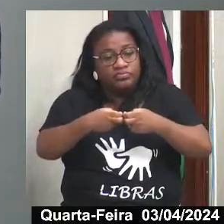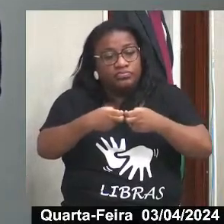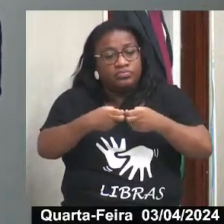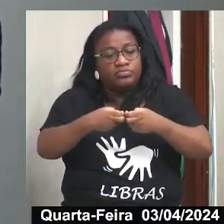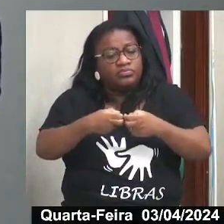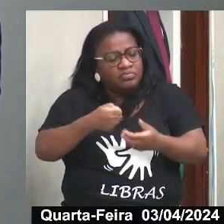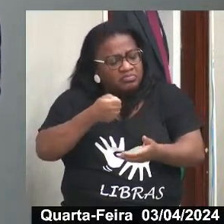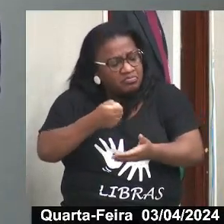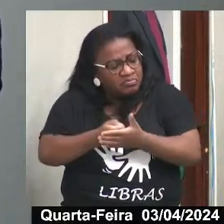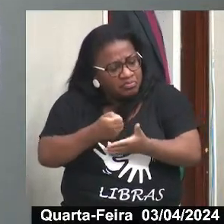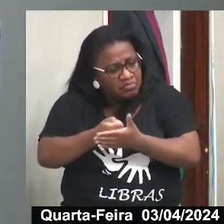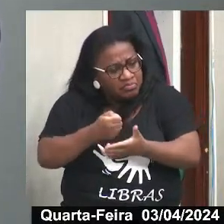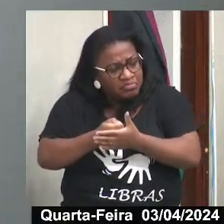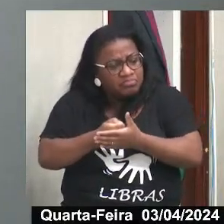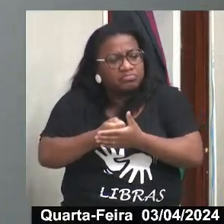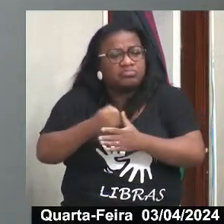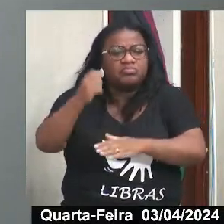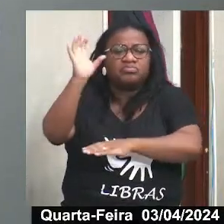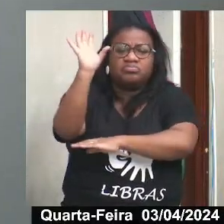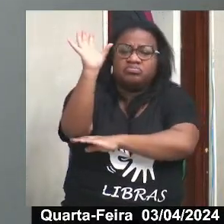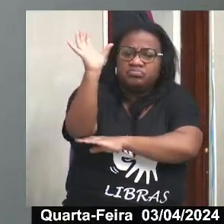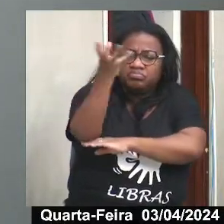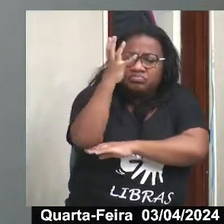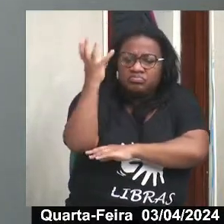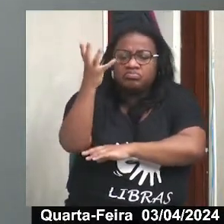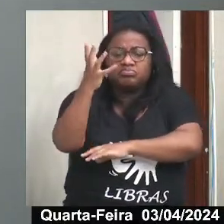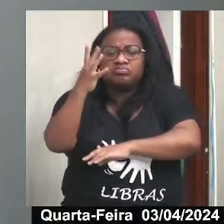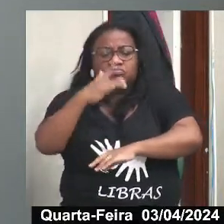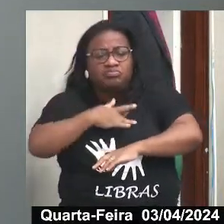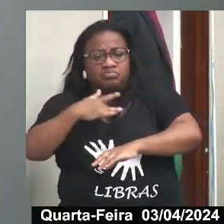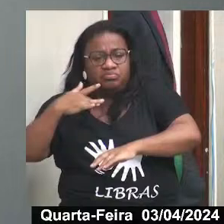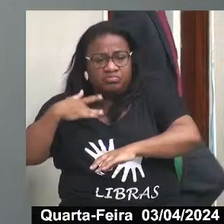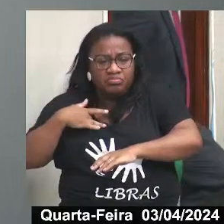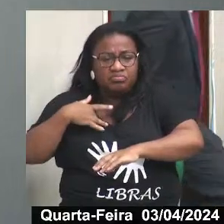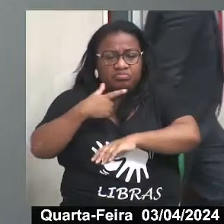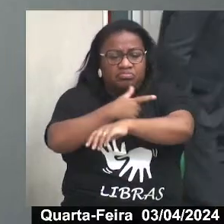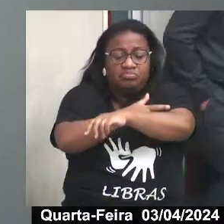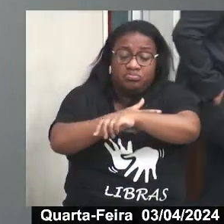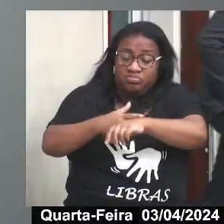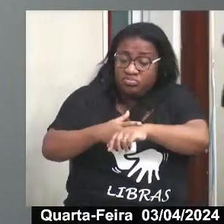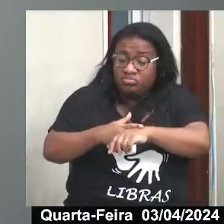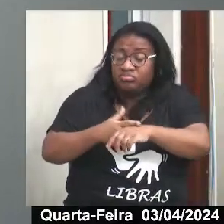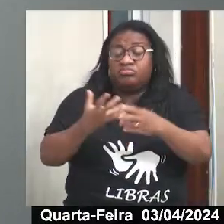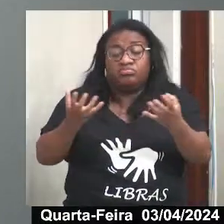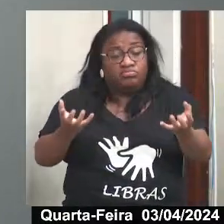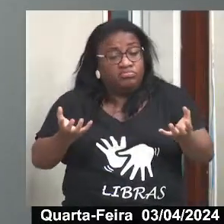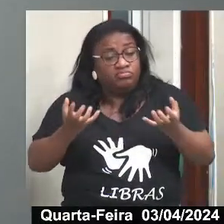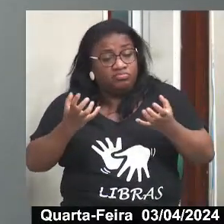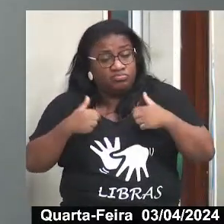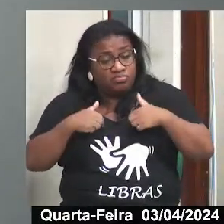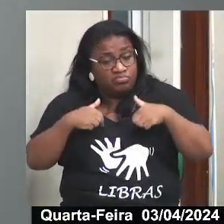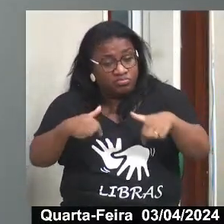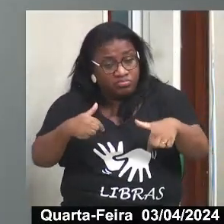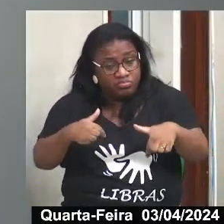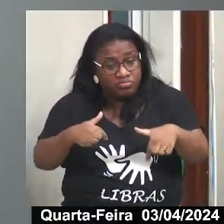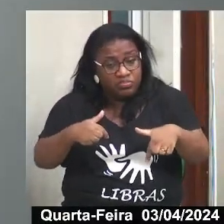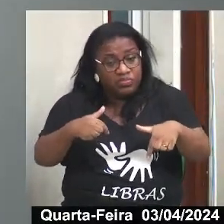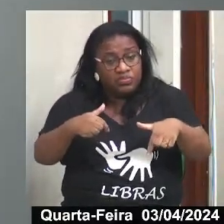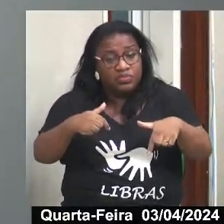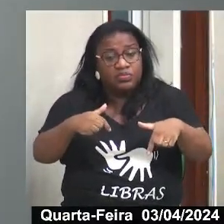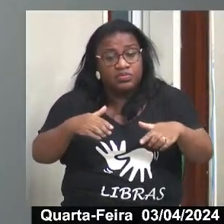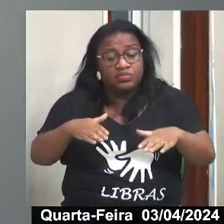lutando pelas pautas do meio ambiente, da educação, da saúde, muito por conta das formações que eu tive na